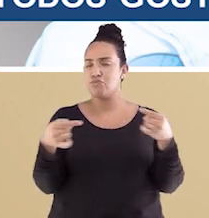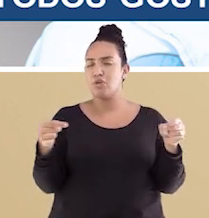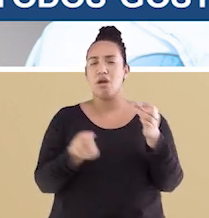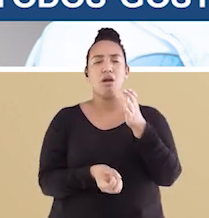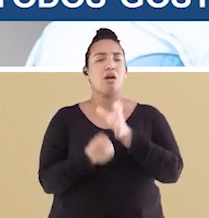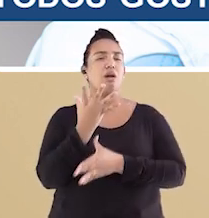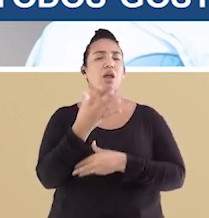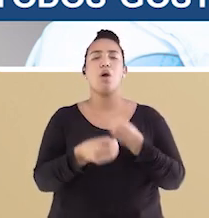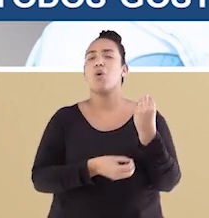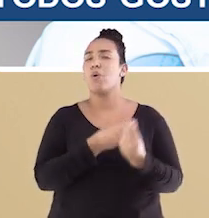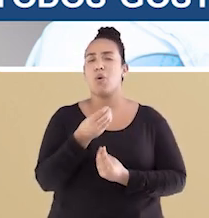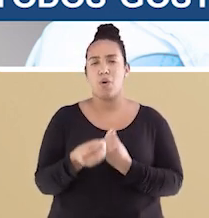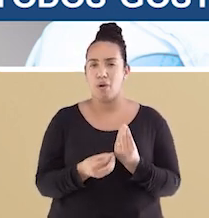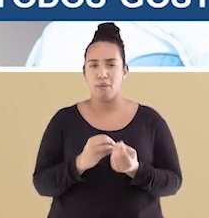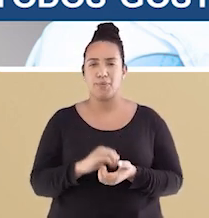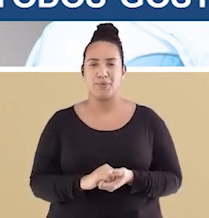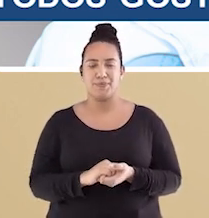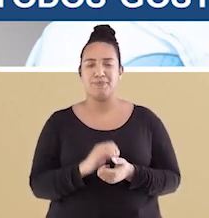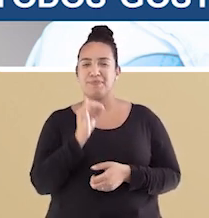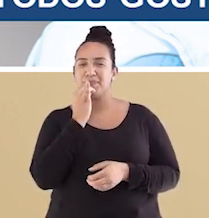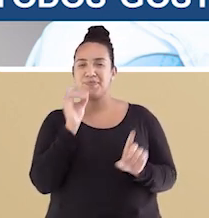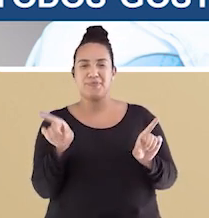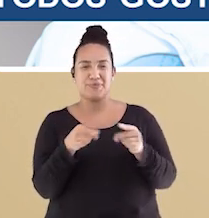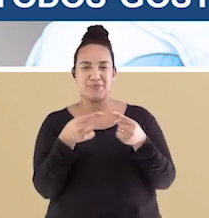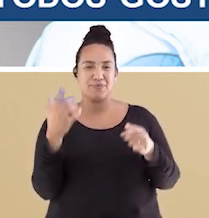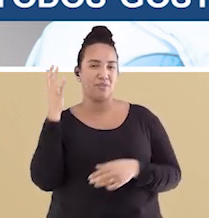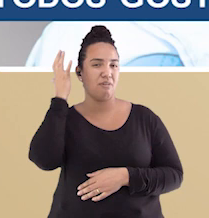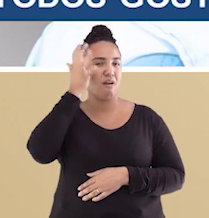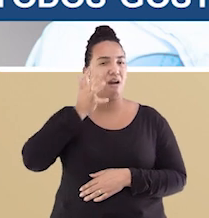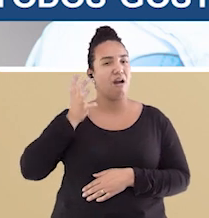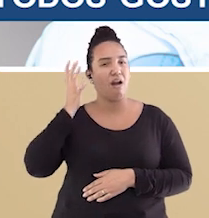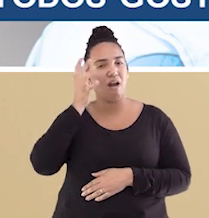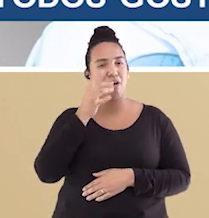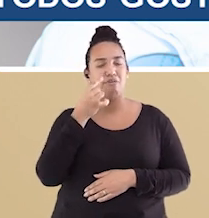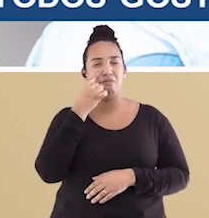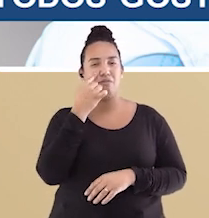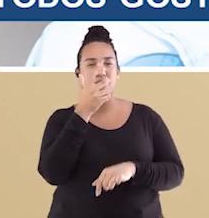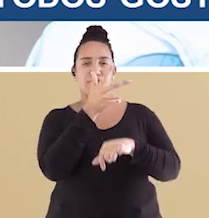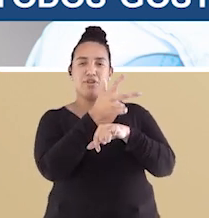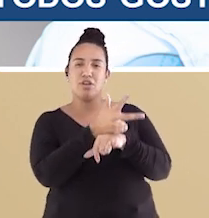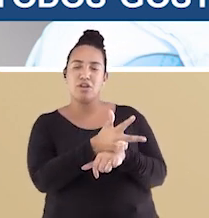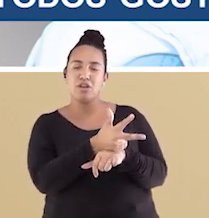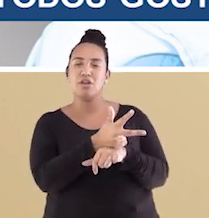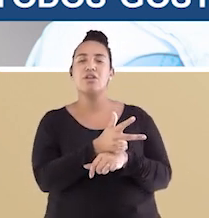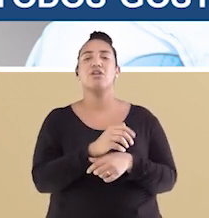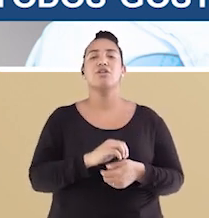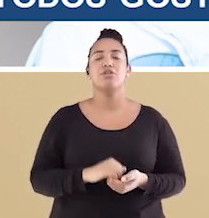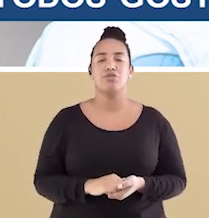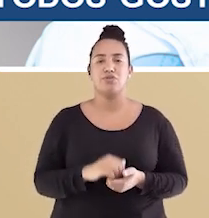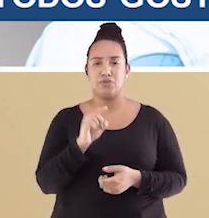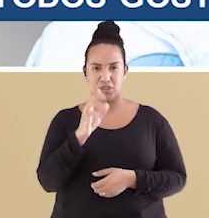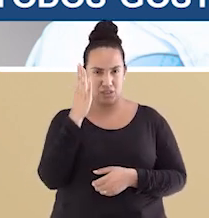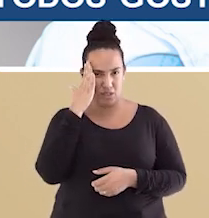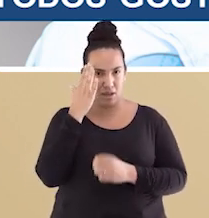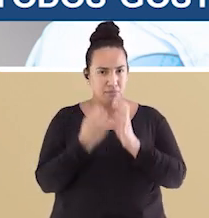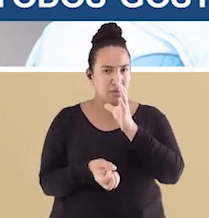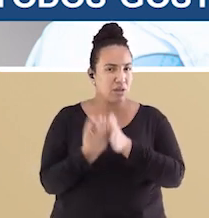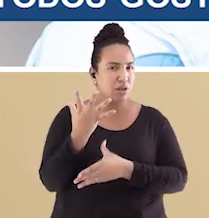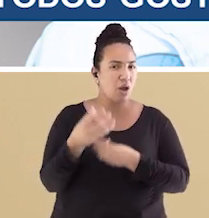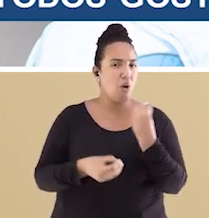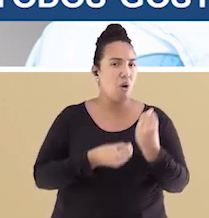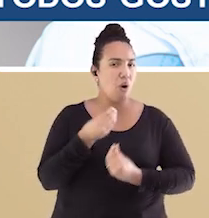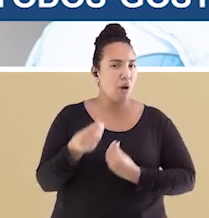Essa que toca na rádio, que vocês gostam de ouvir, ou aquela que você sempre coloca no celular para tocar? Você sabe como foi feita?